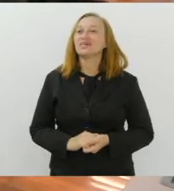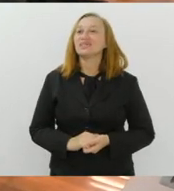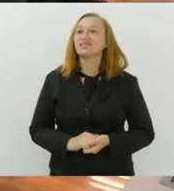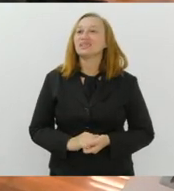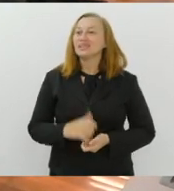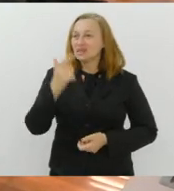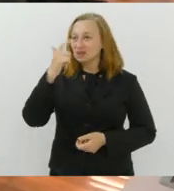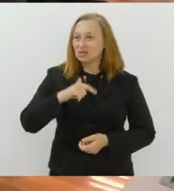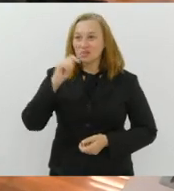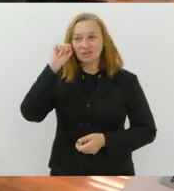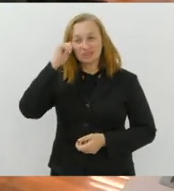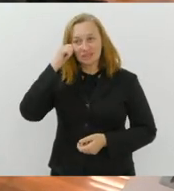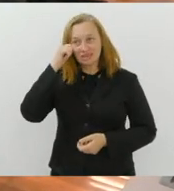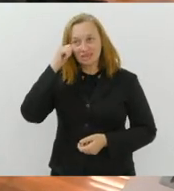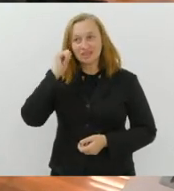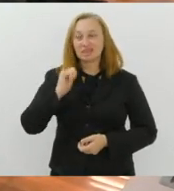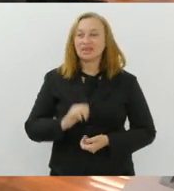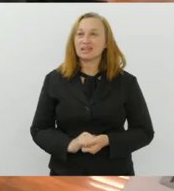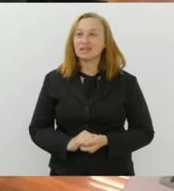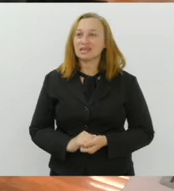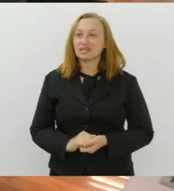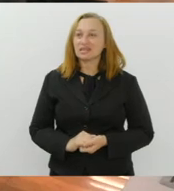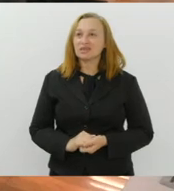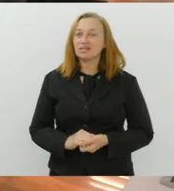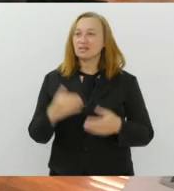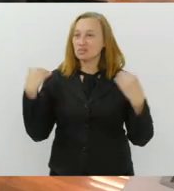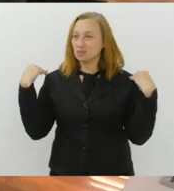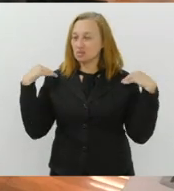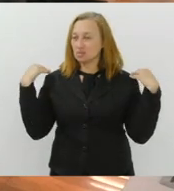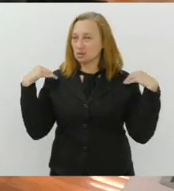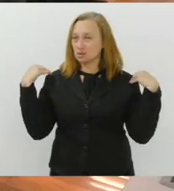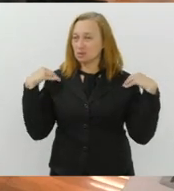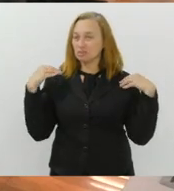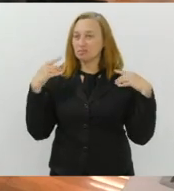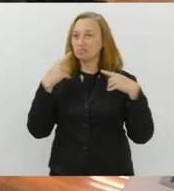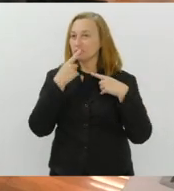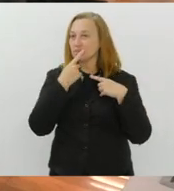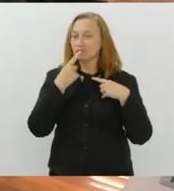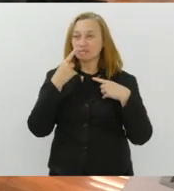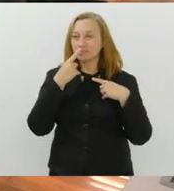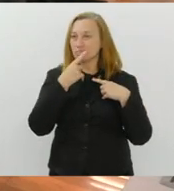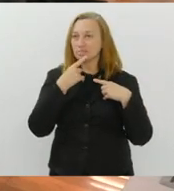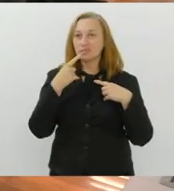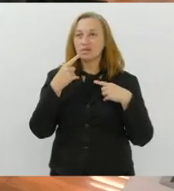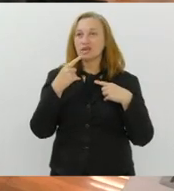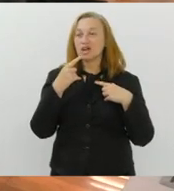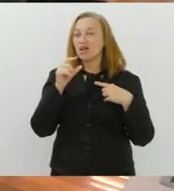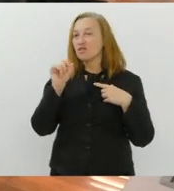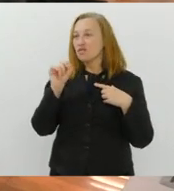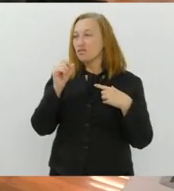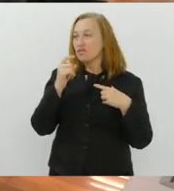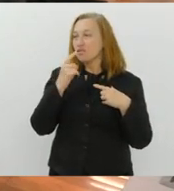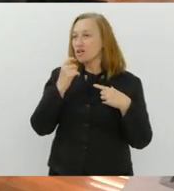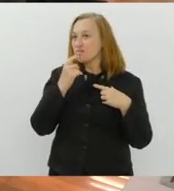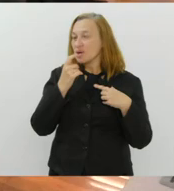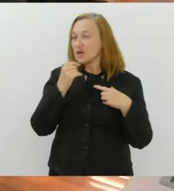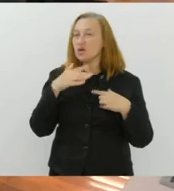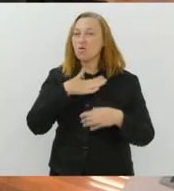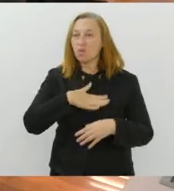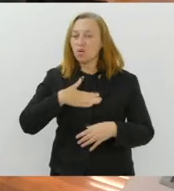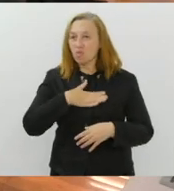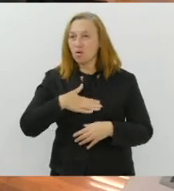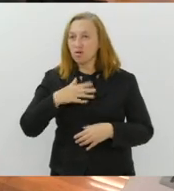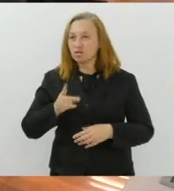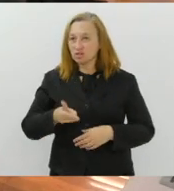Sou negra, né, de cabelos crespos, até a altura do ombro. Estou de batom sempre vermelho, porque gosto sempre